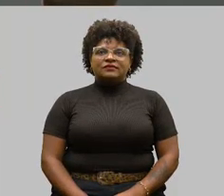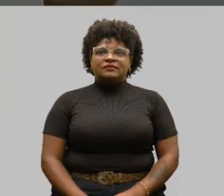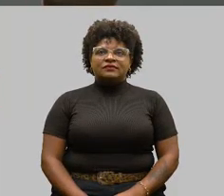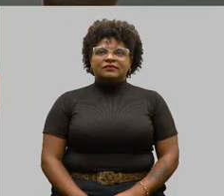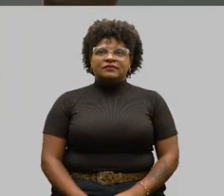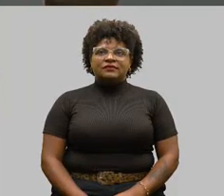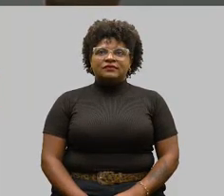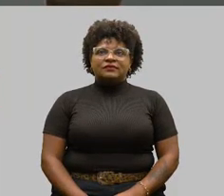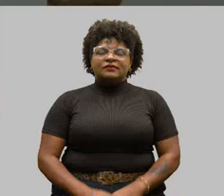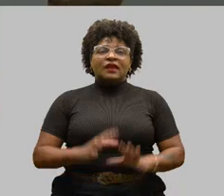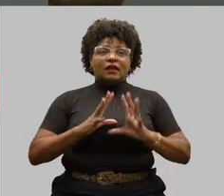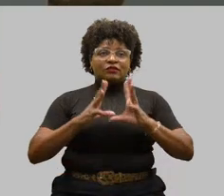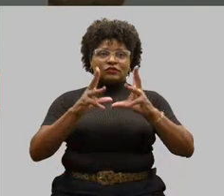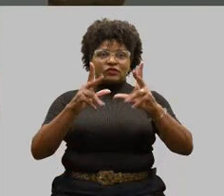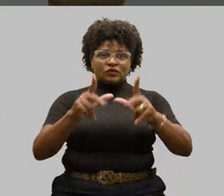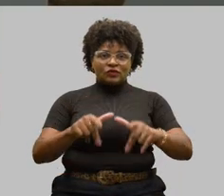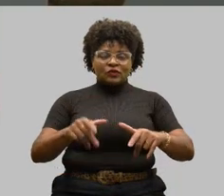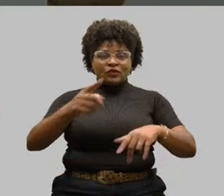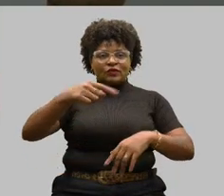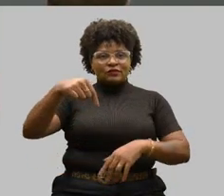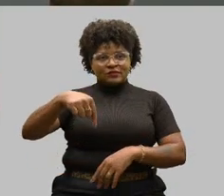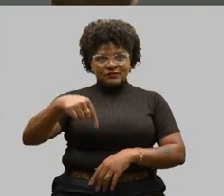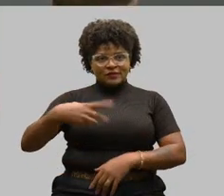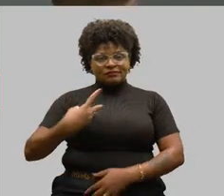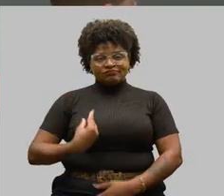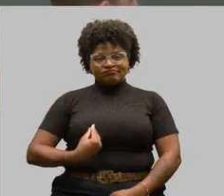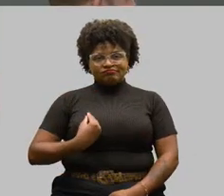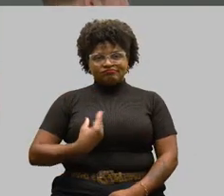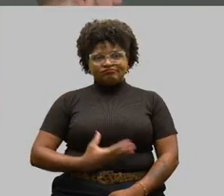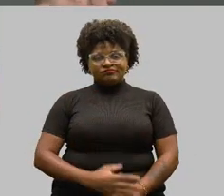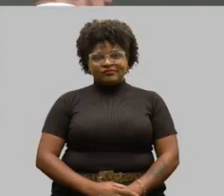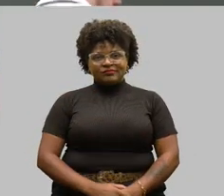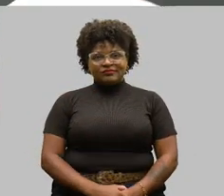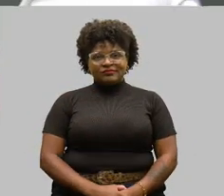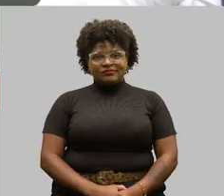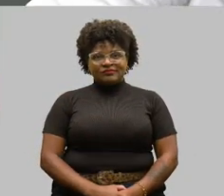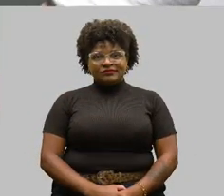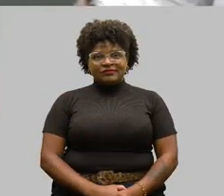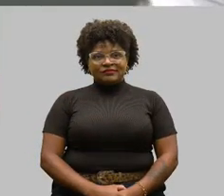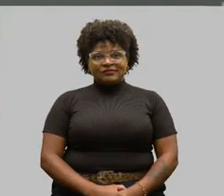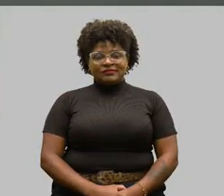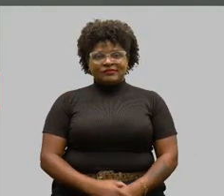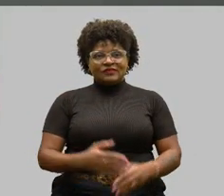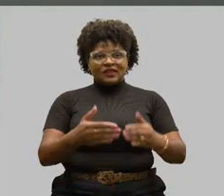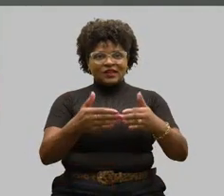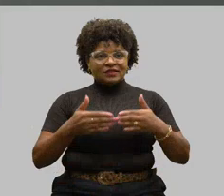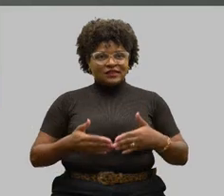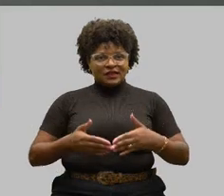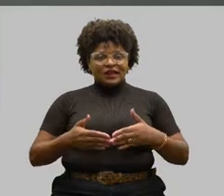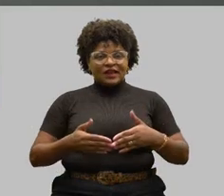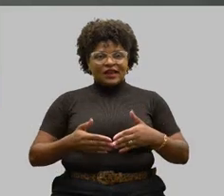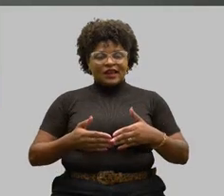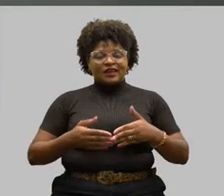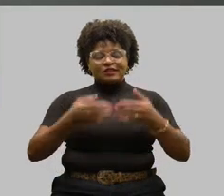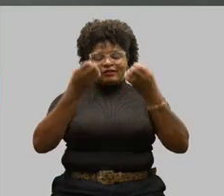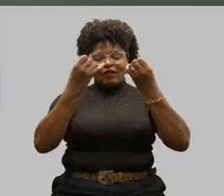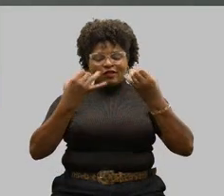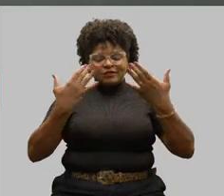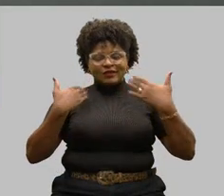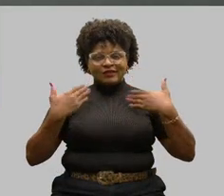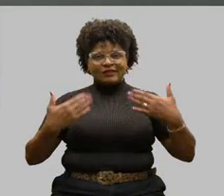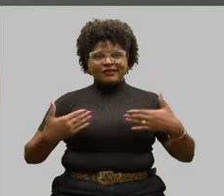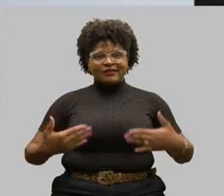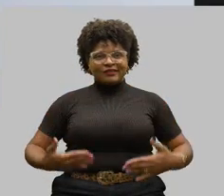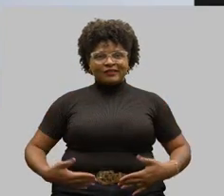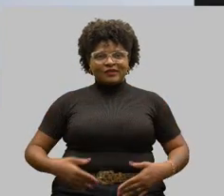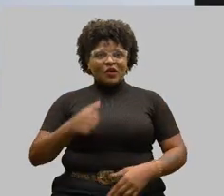bom dia a todos e a todas quero pedir licença para mim áudio descrever Eu sou